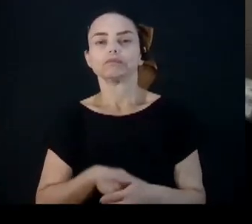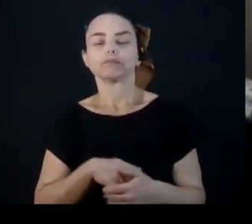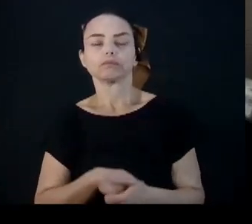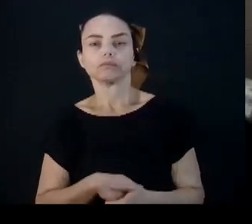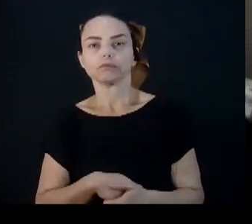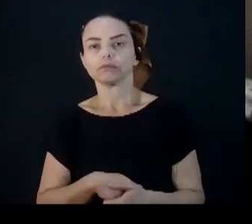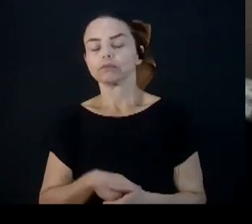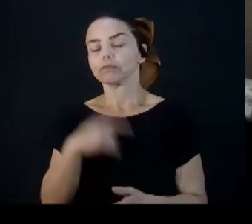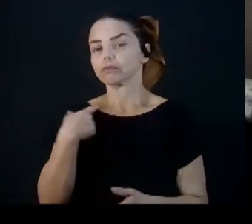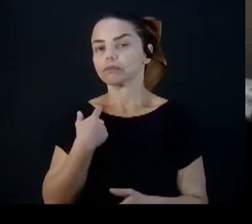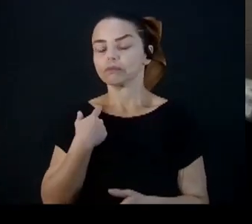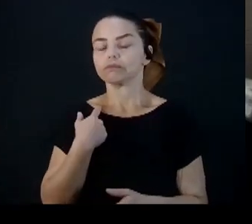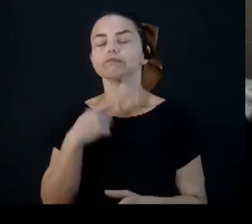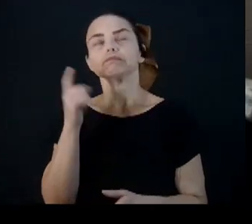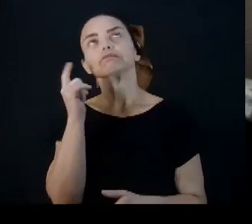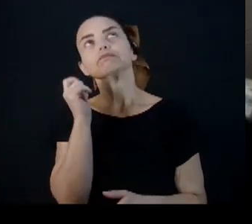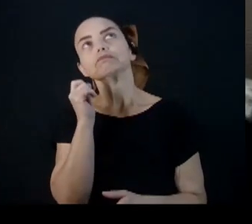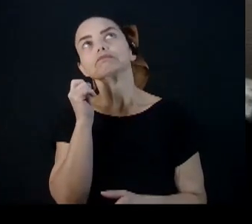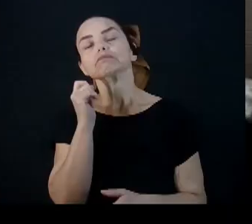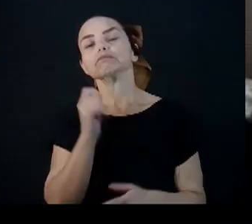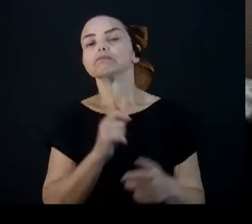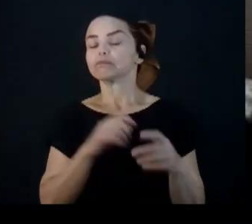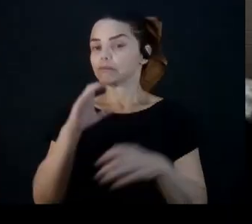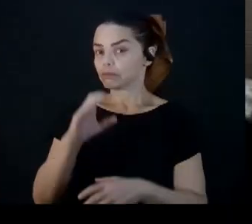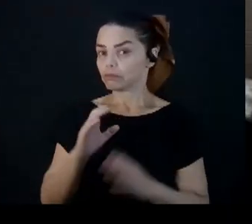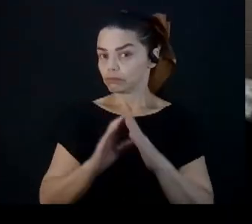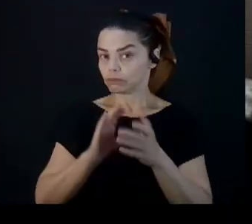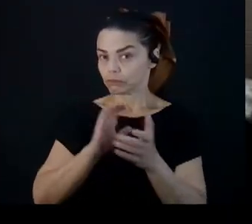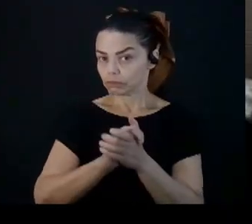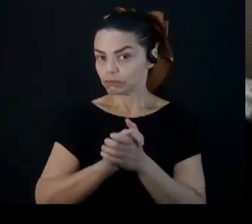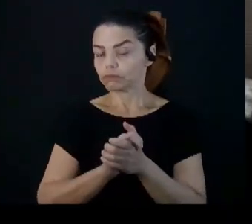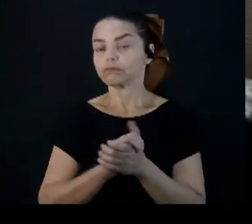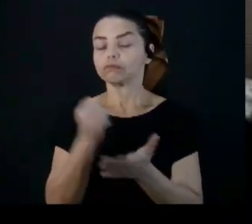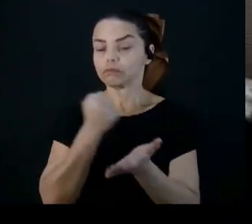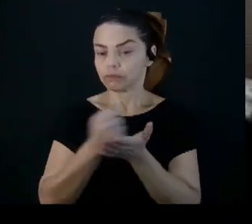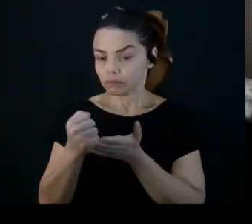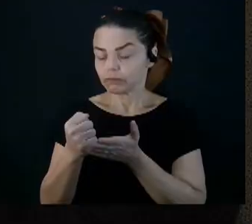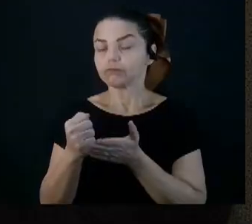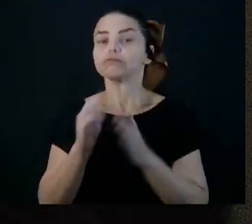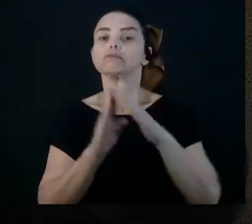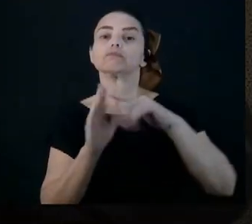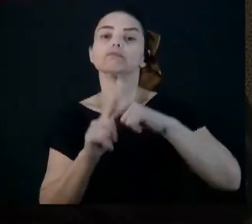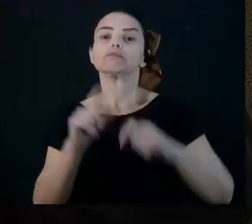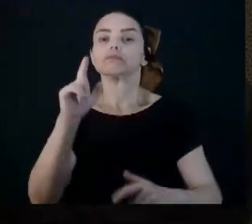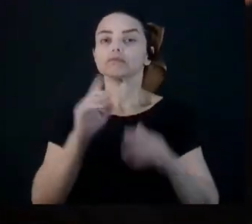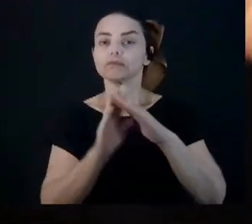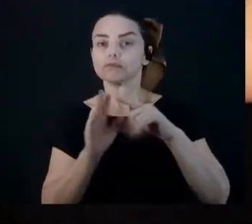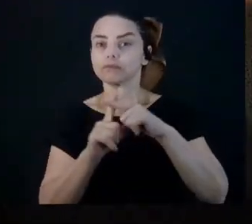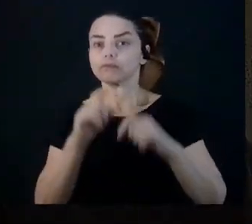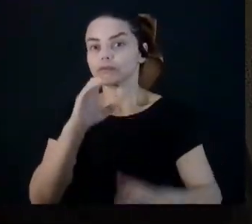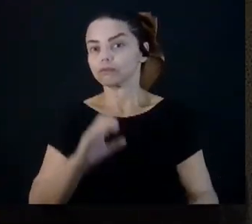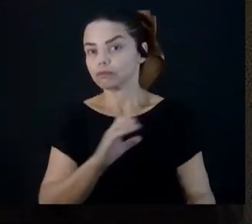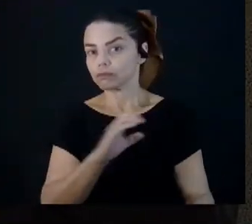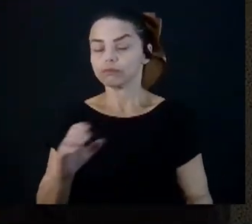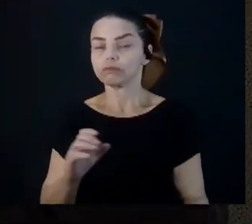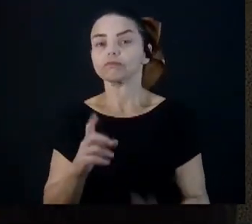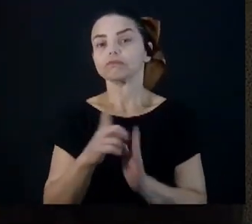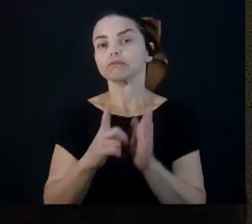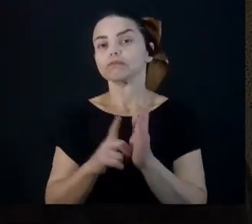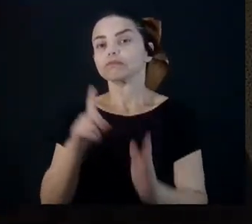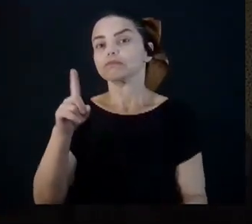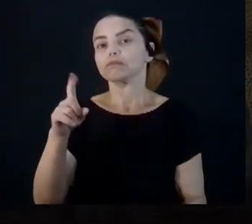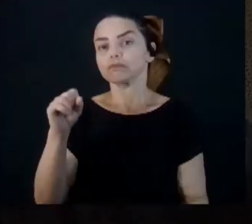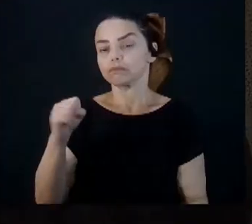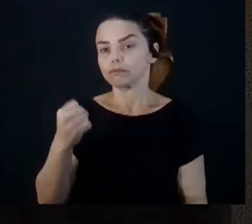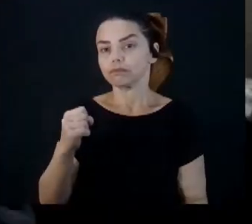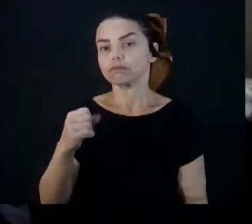Salvo engano, os casamentos eram registrados na Igreja Católica. Na década de 1860, se não